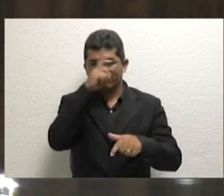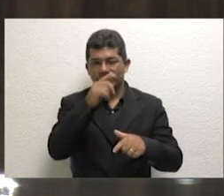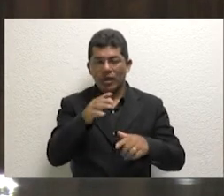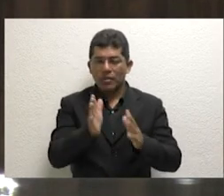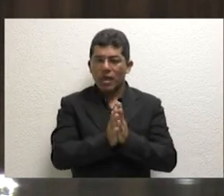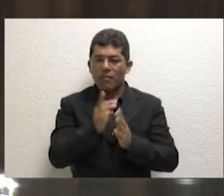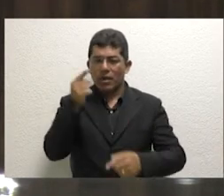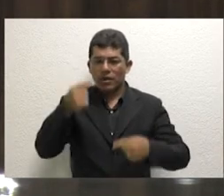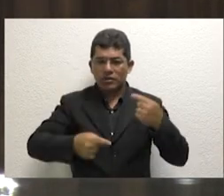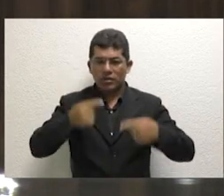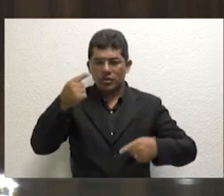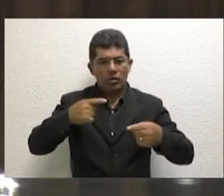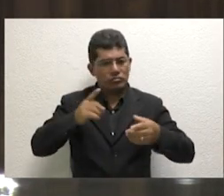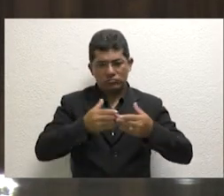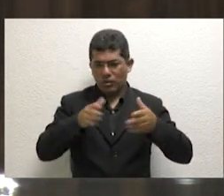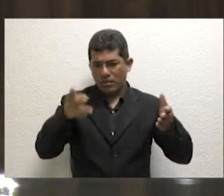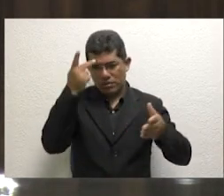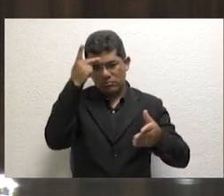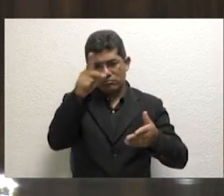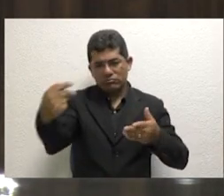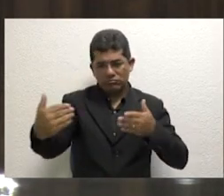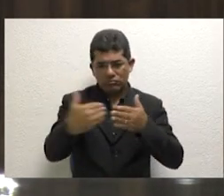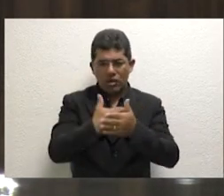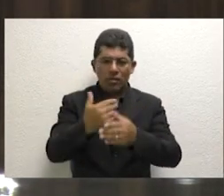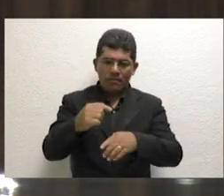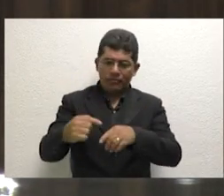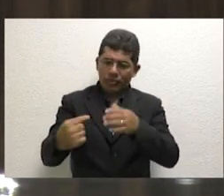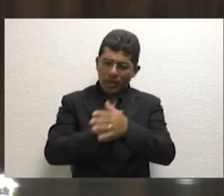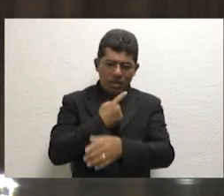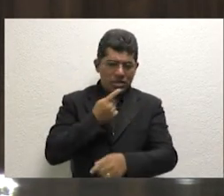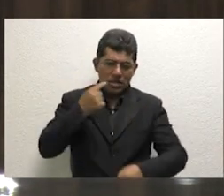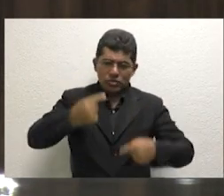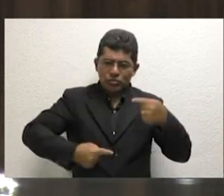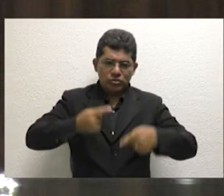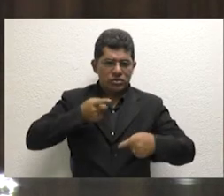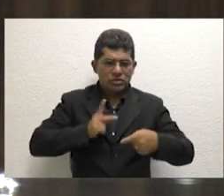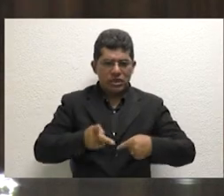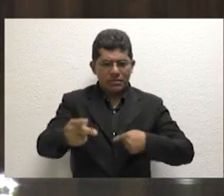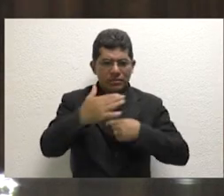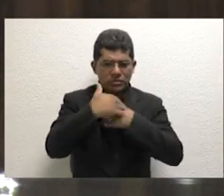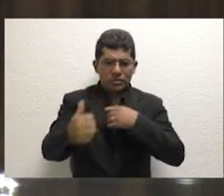debatendo isso e estou à disposição para debater sempre que for necessário